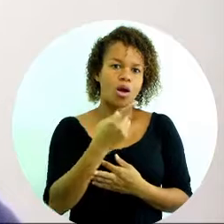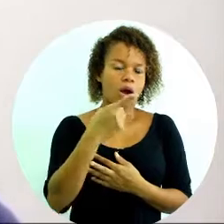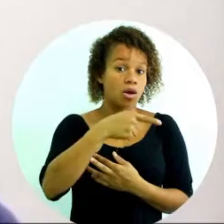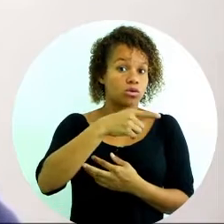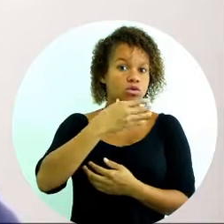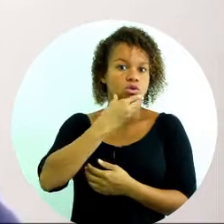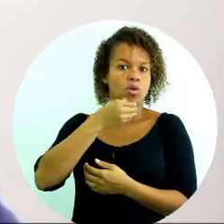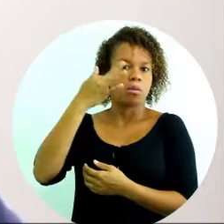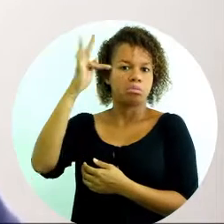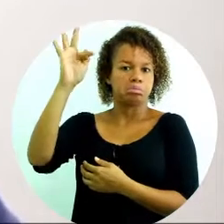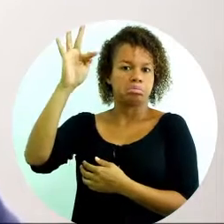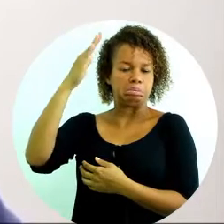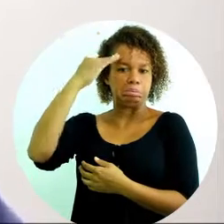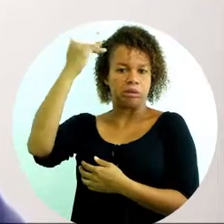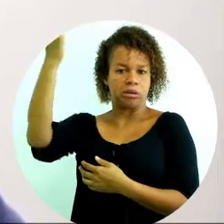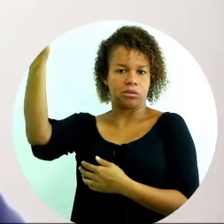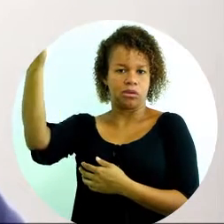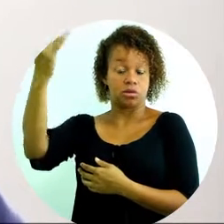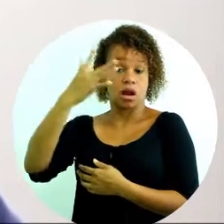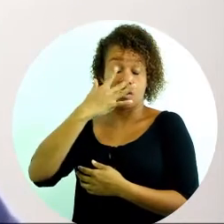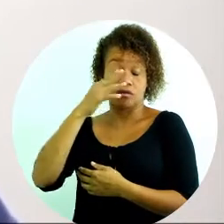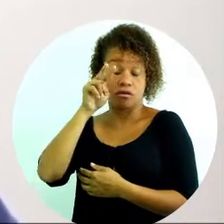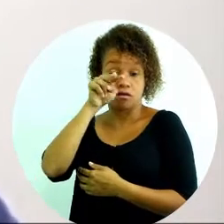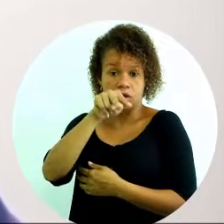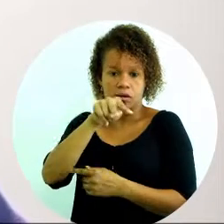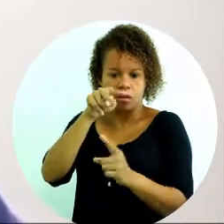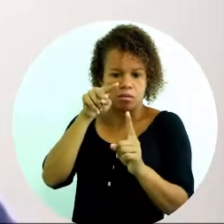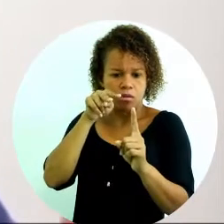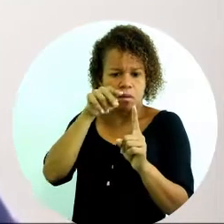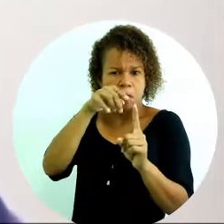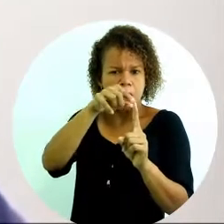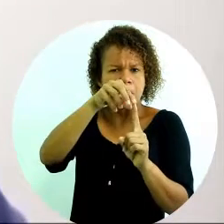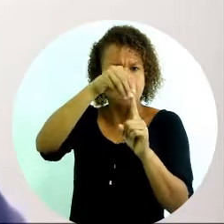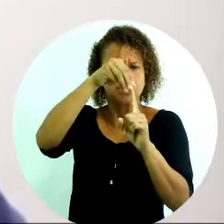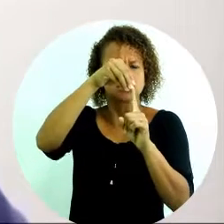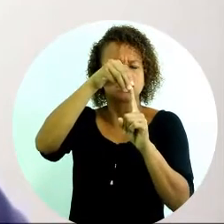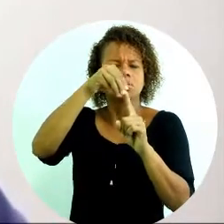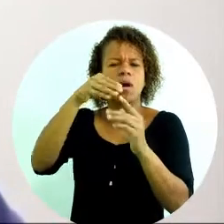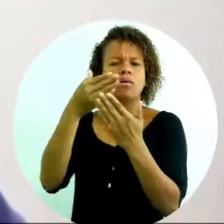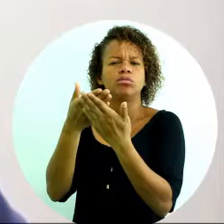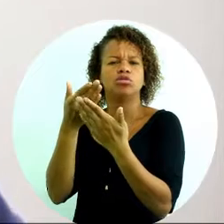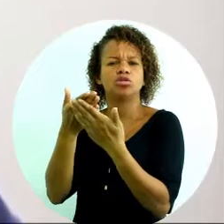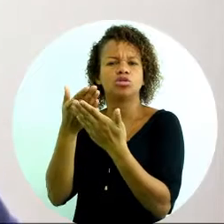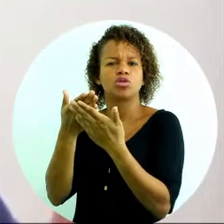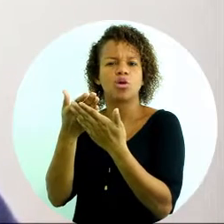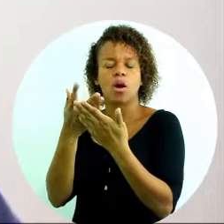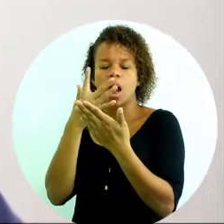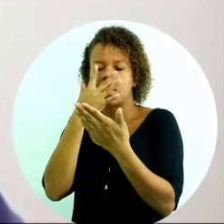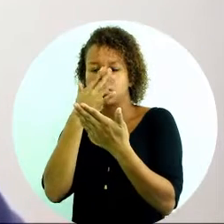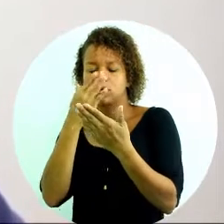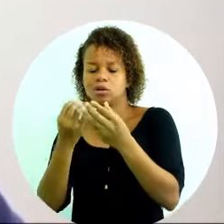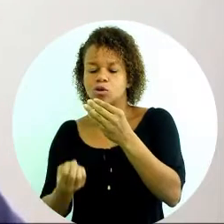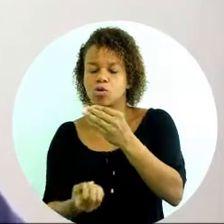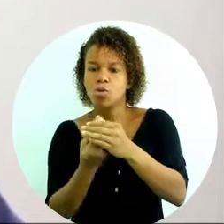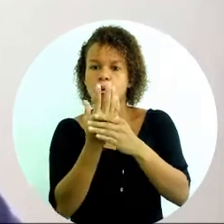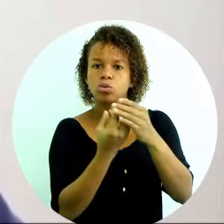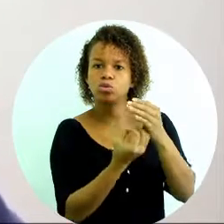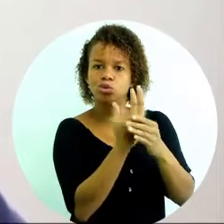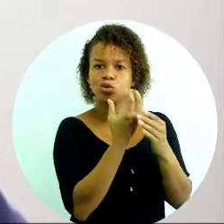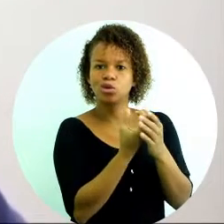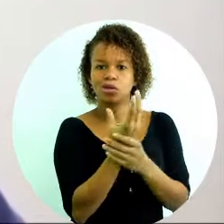Para nosso pensador, a escola é o principal espaço de dominação,